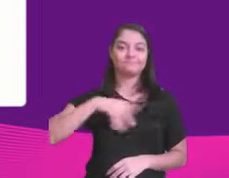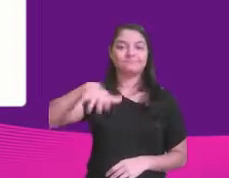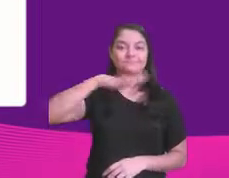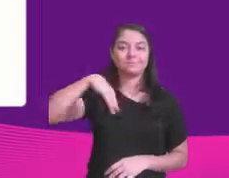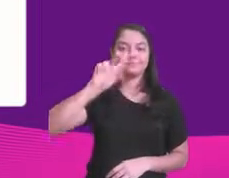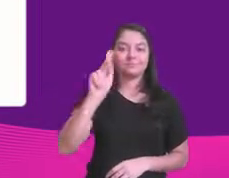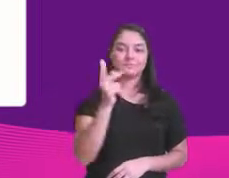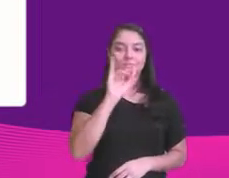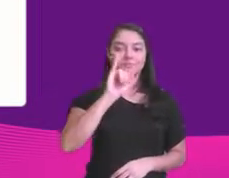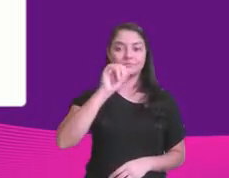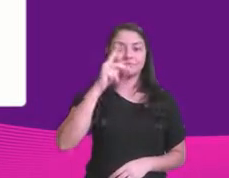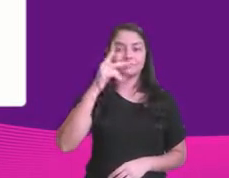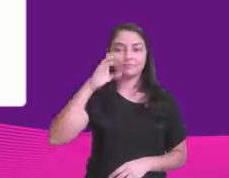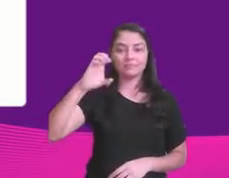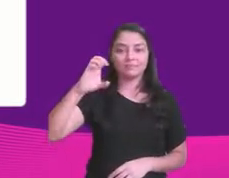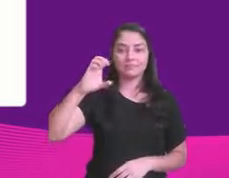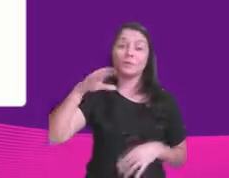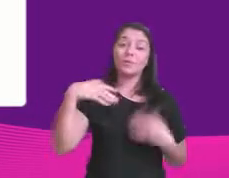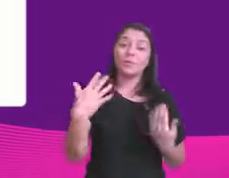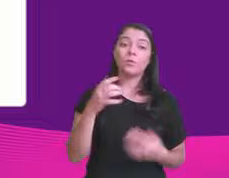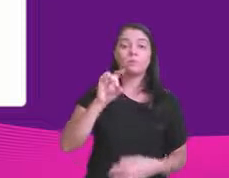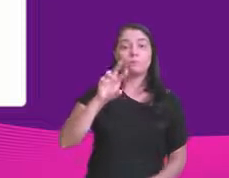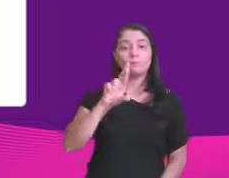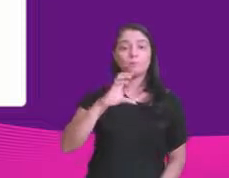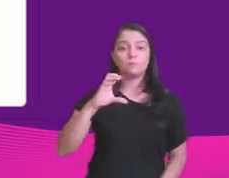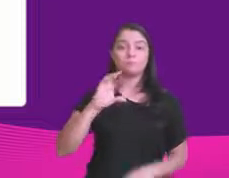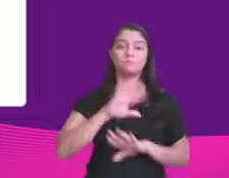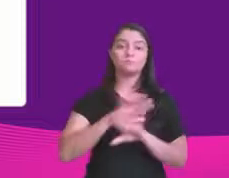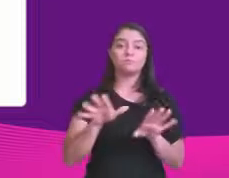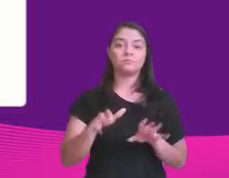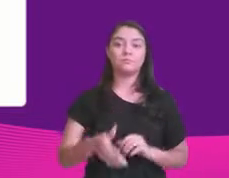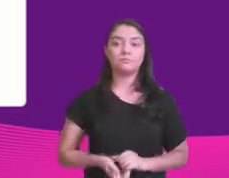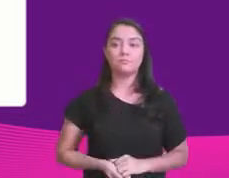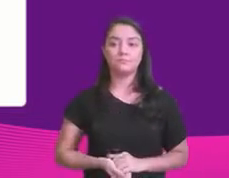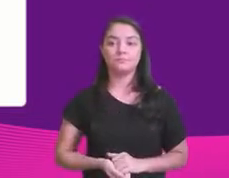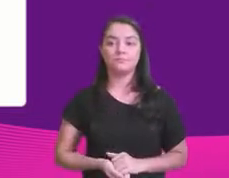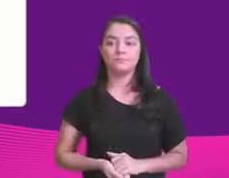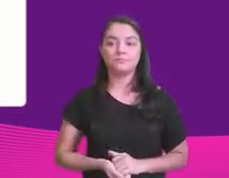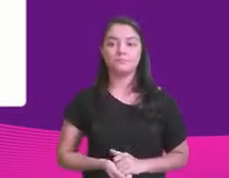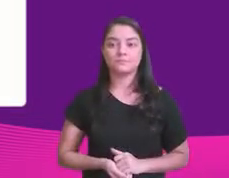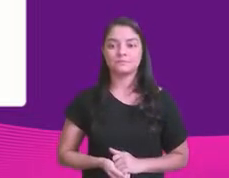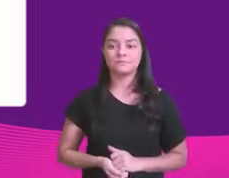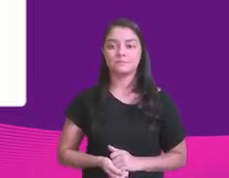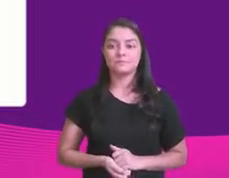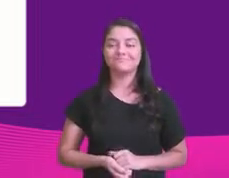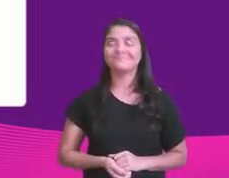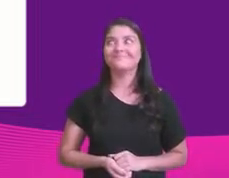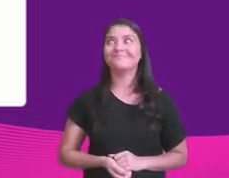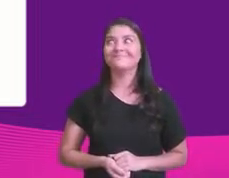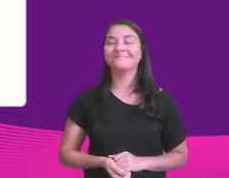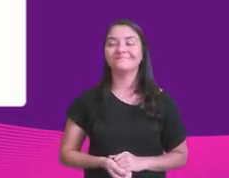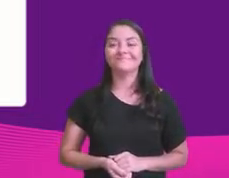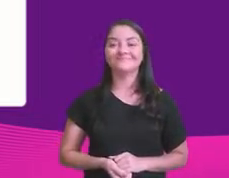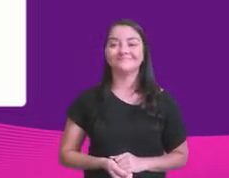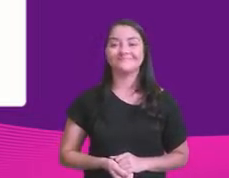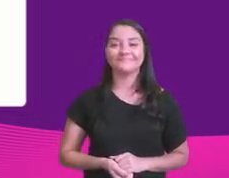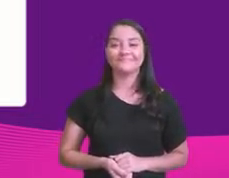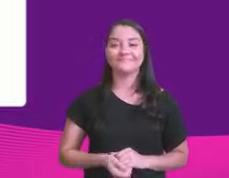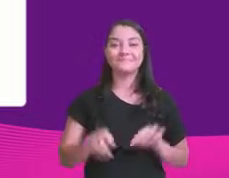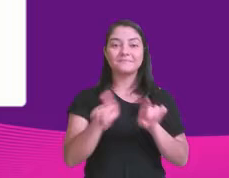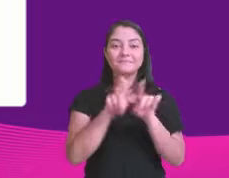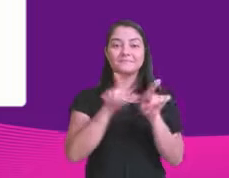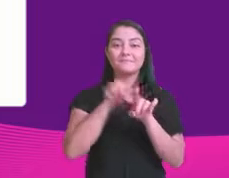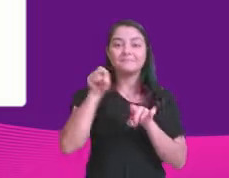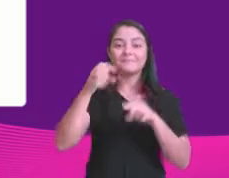HiPEC, com pior para o braço da HiPEC versus não HiPEC. Então, o análise pós-ROC de subgrupo, e aí